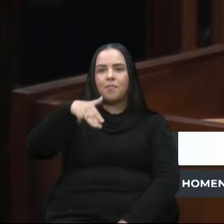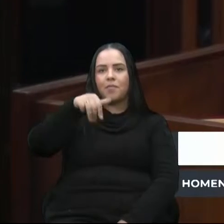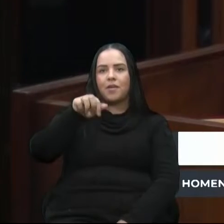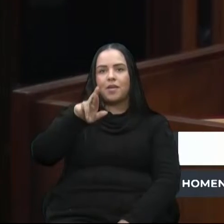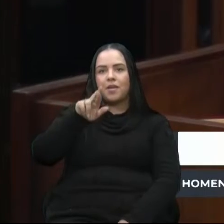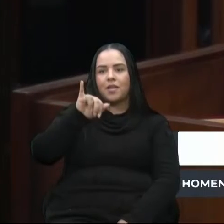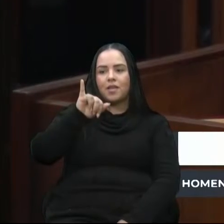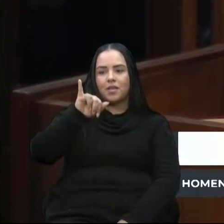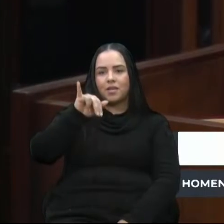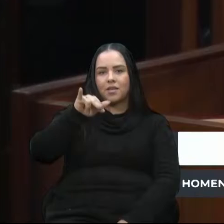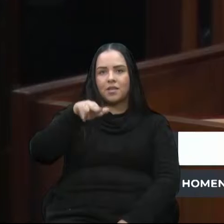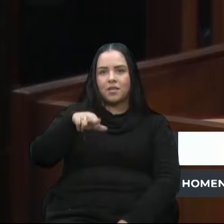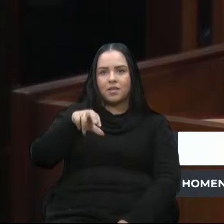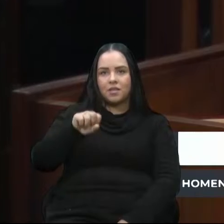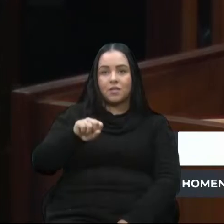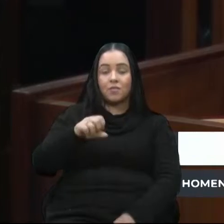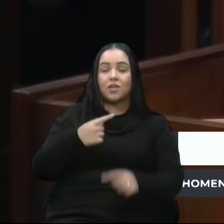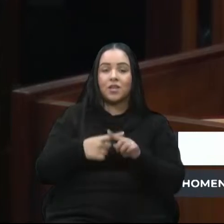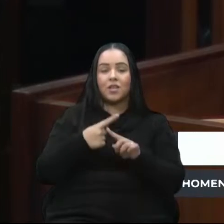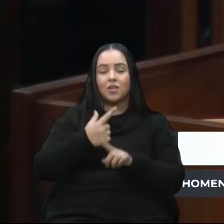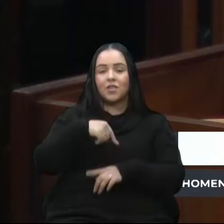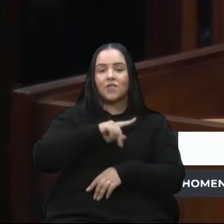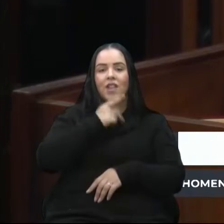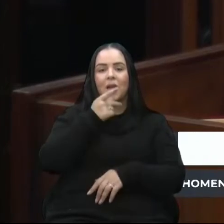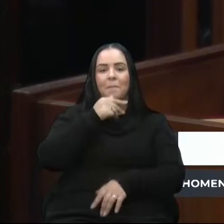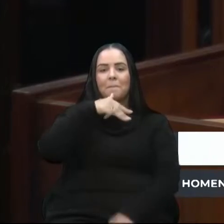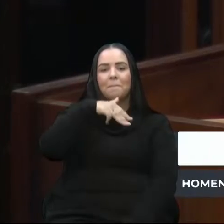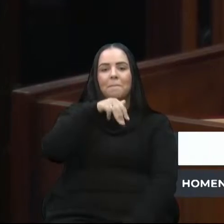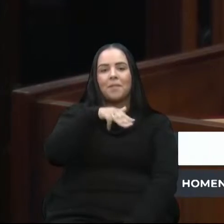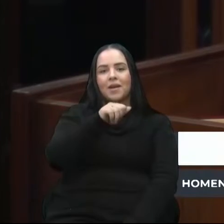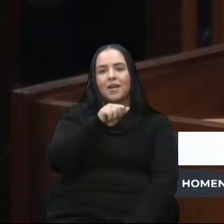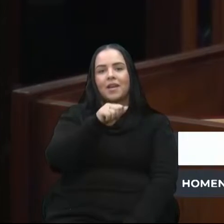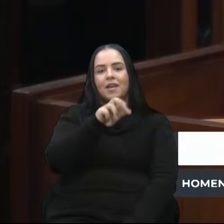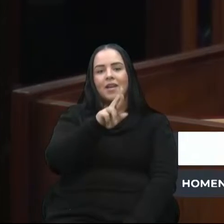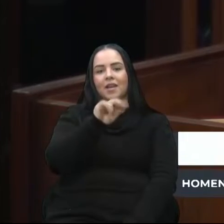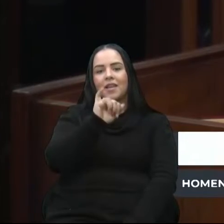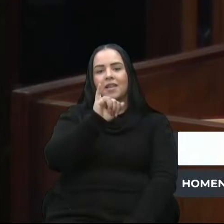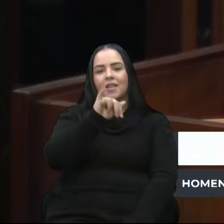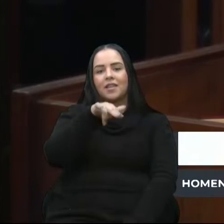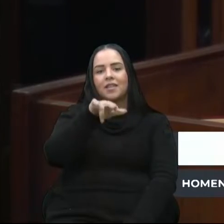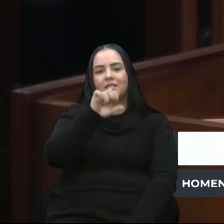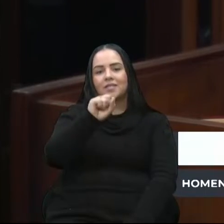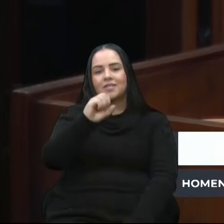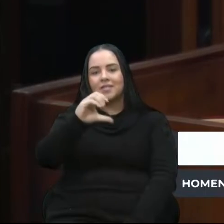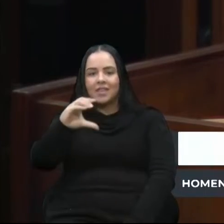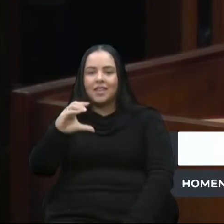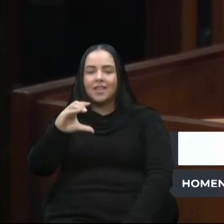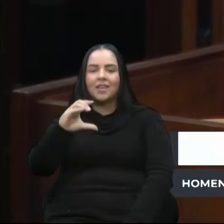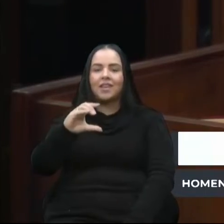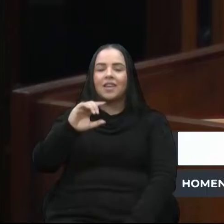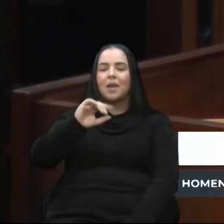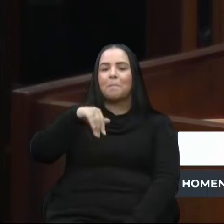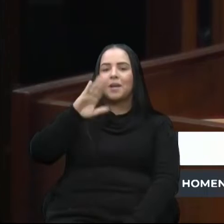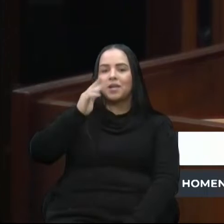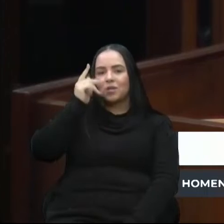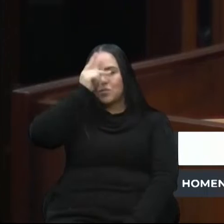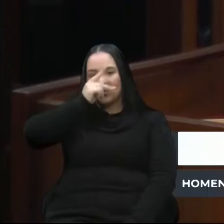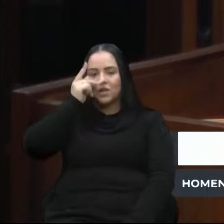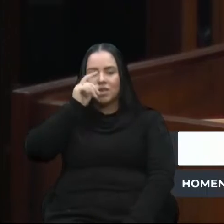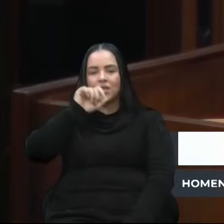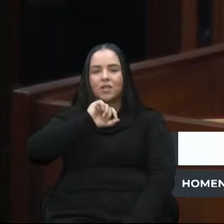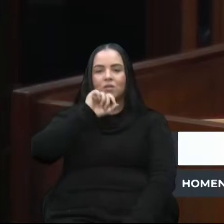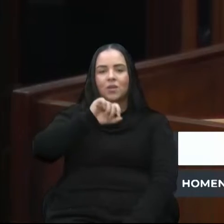Mariński, porque ele é mais polonês do que italiano. Mas ele escreveu contos em português e